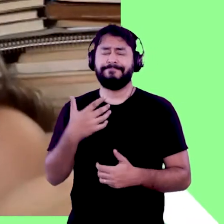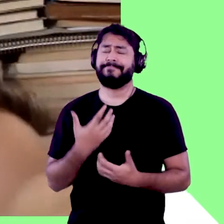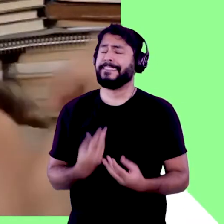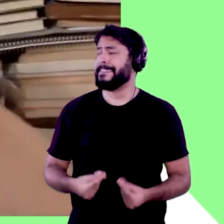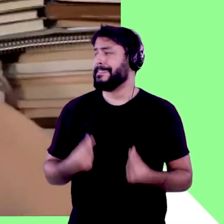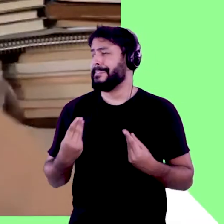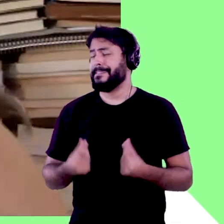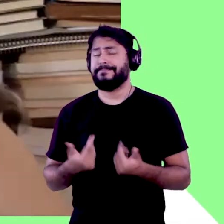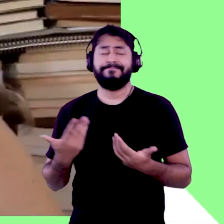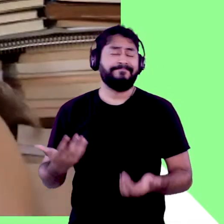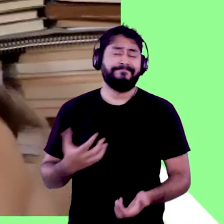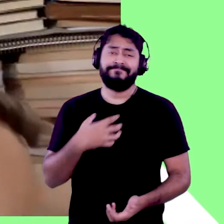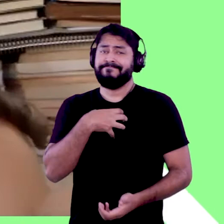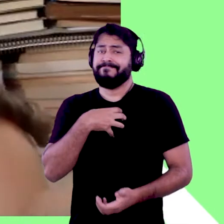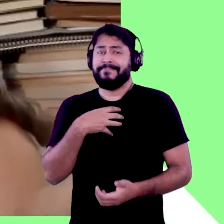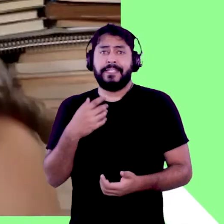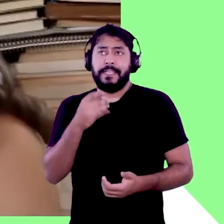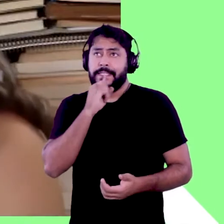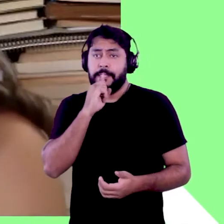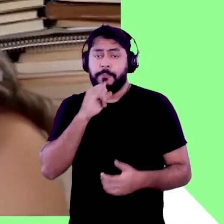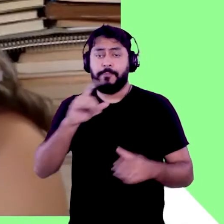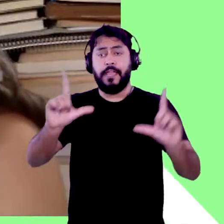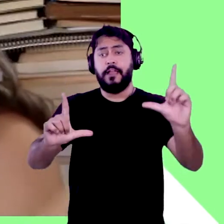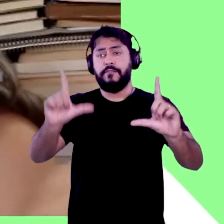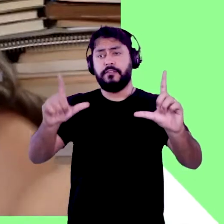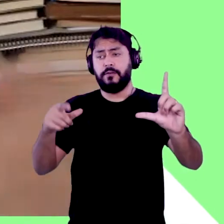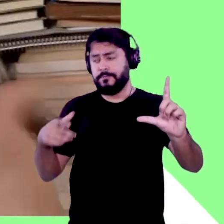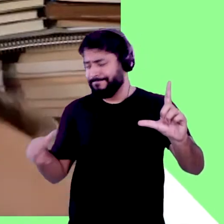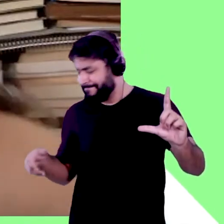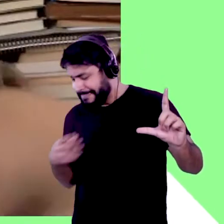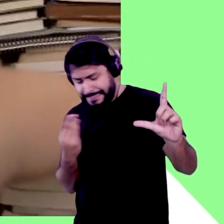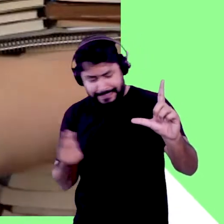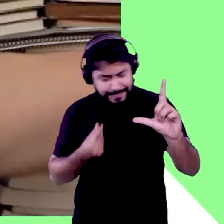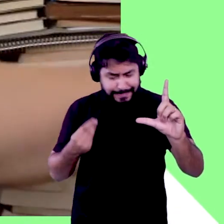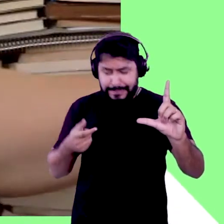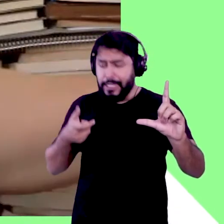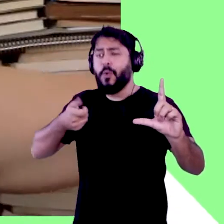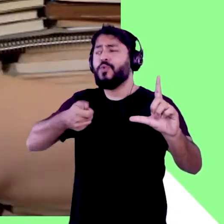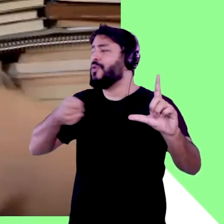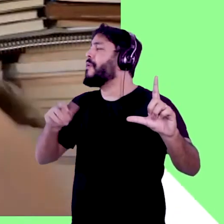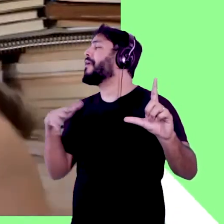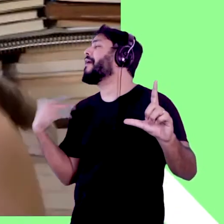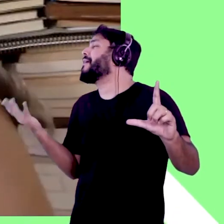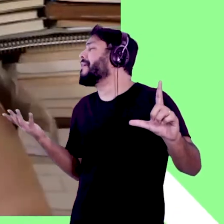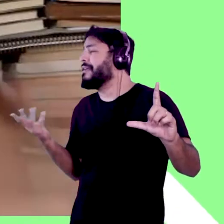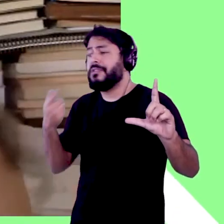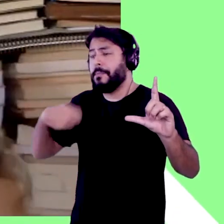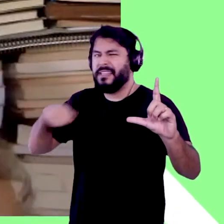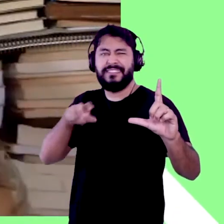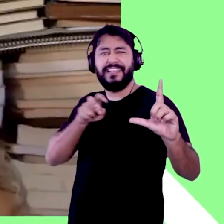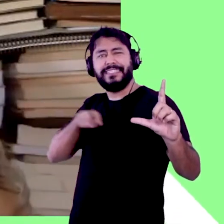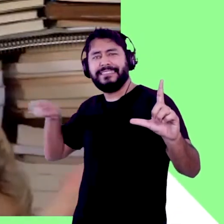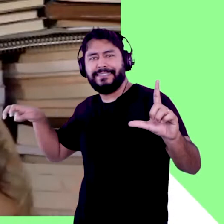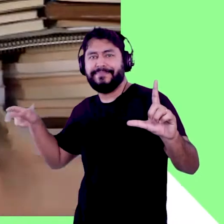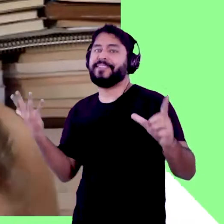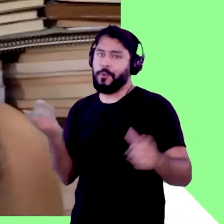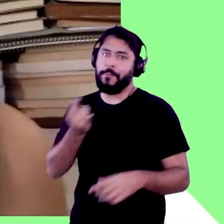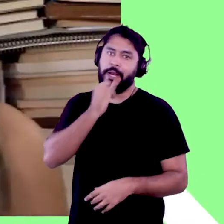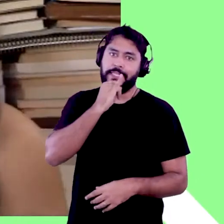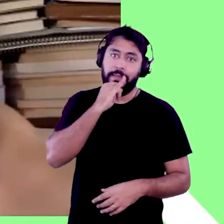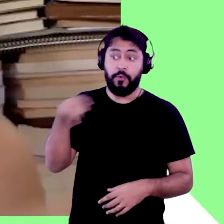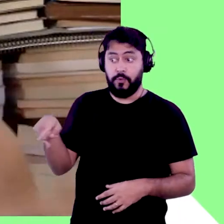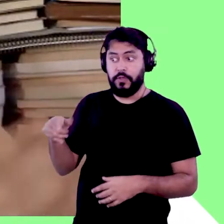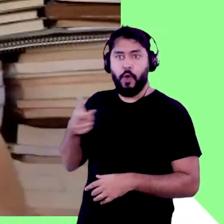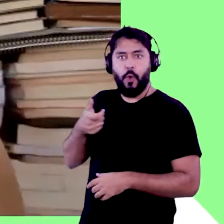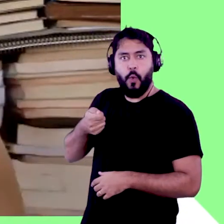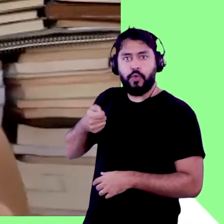né? Por exemplo, para ligar uma televisão, sem precisar se deslocar. Esse é um clássico exemplo de uma solução